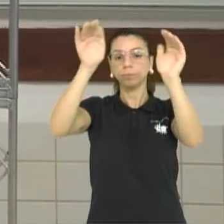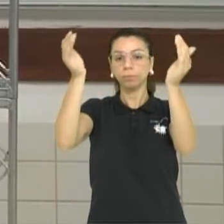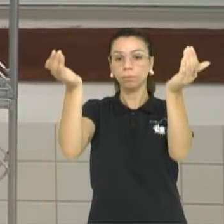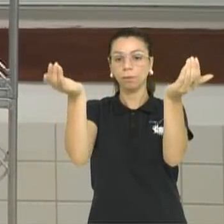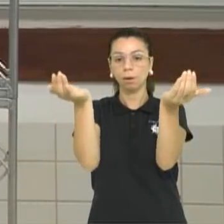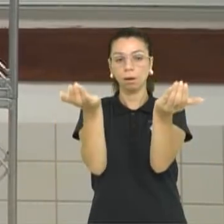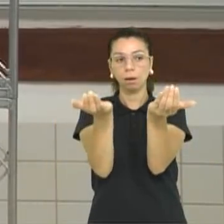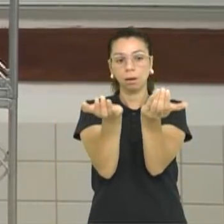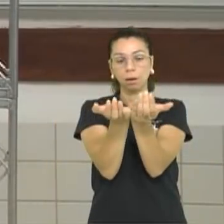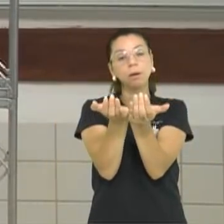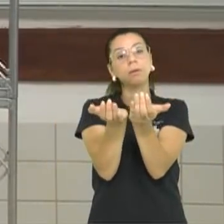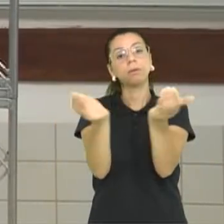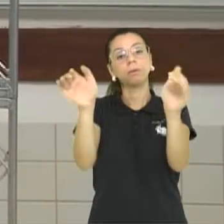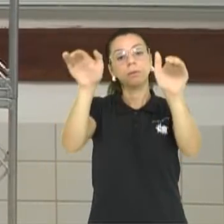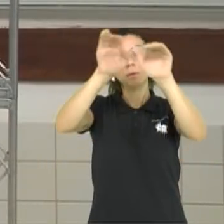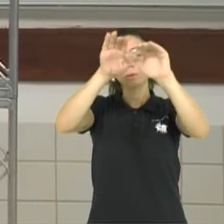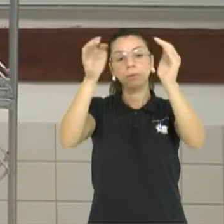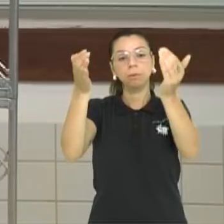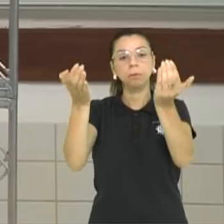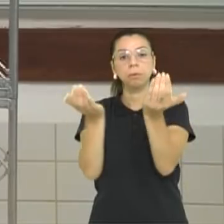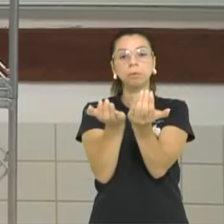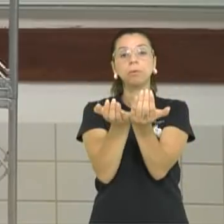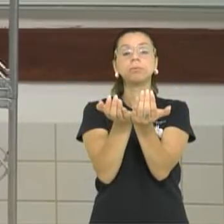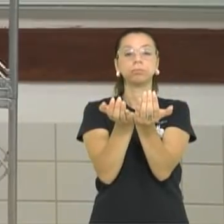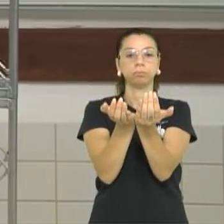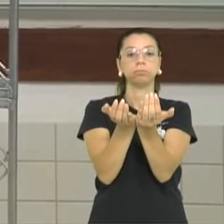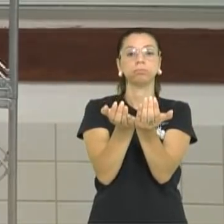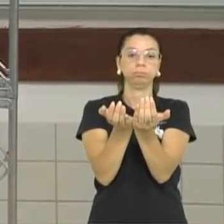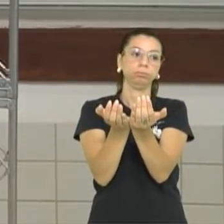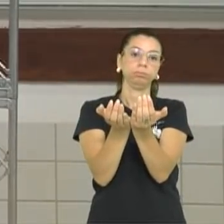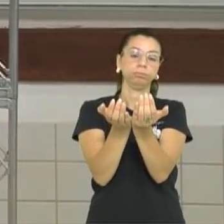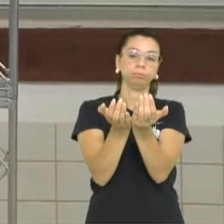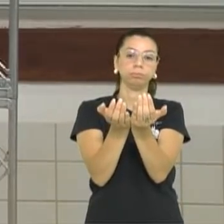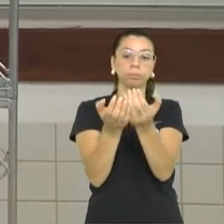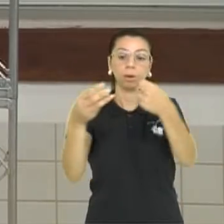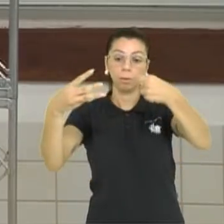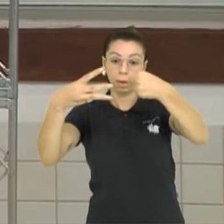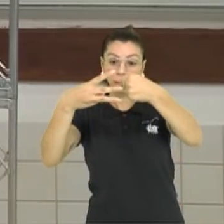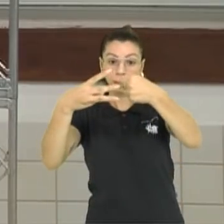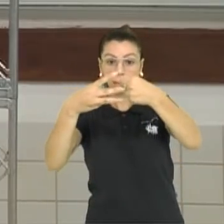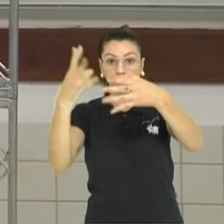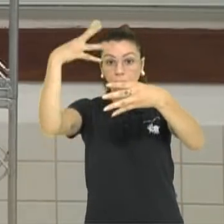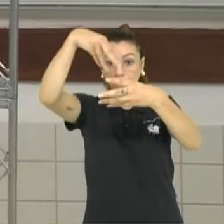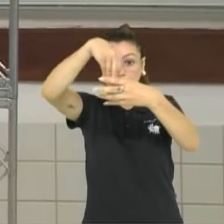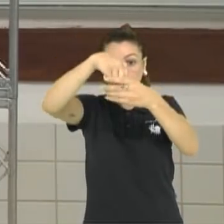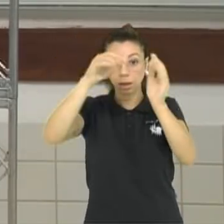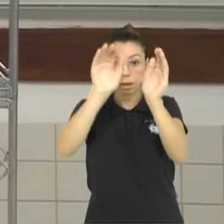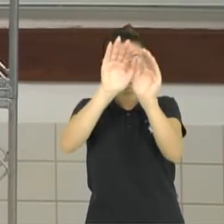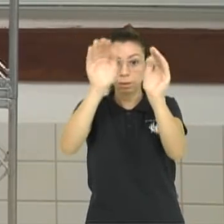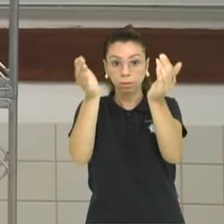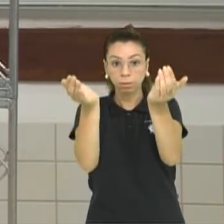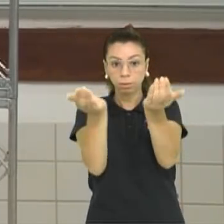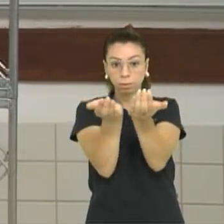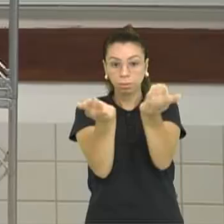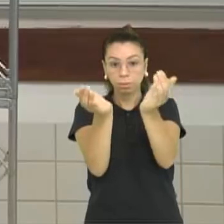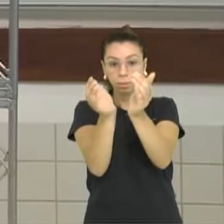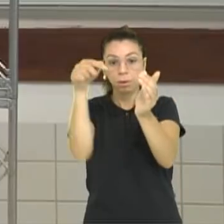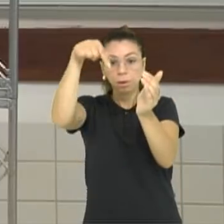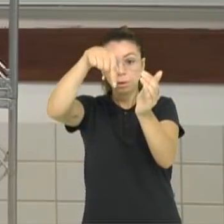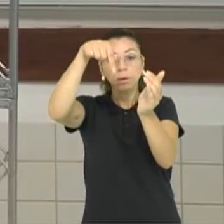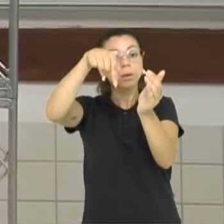se desse, por exemplo, uma proteção. Essa célula morreu e o espaço